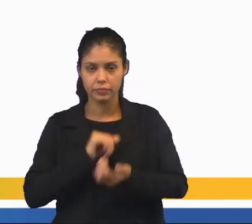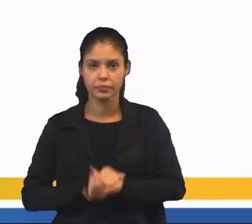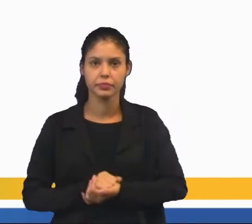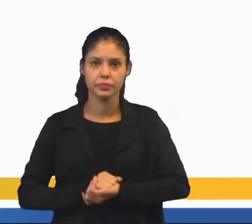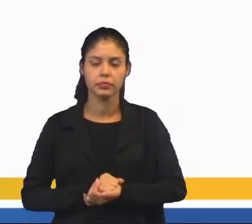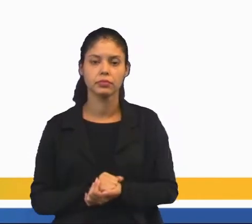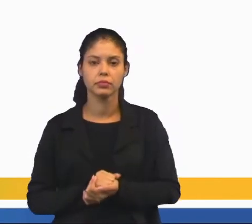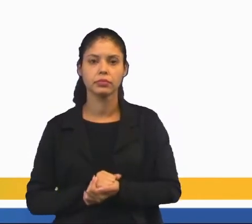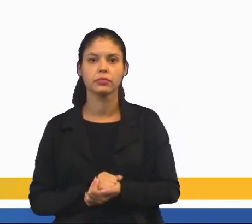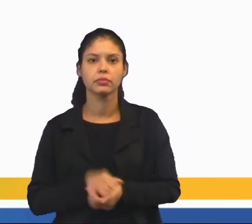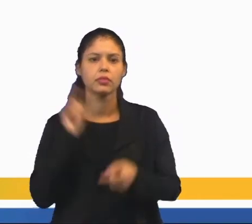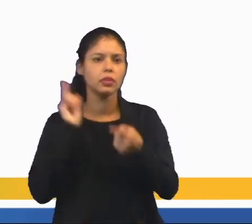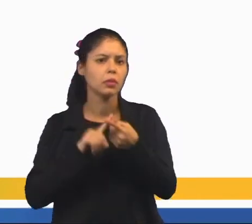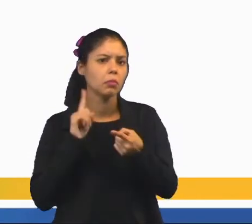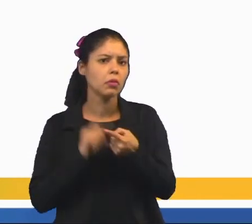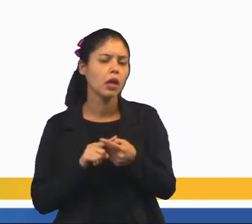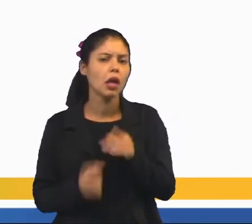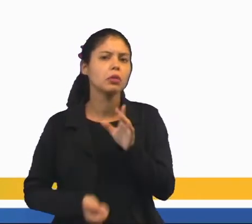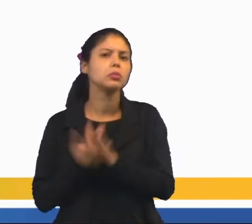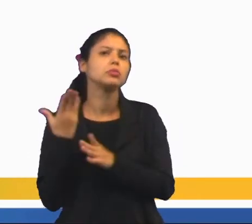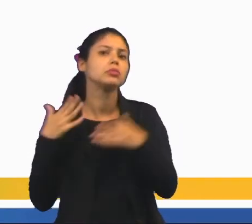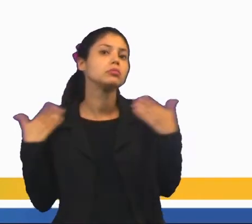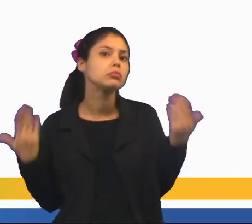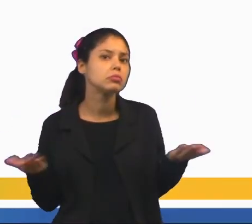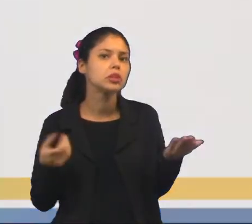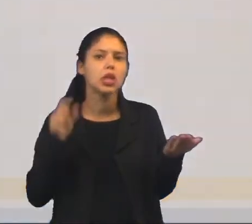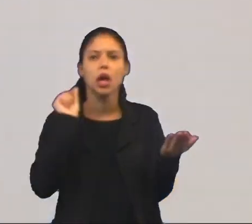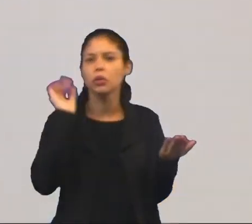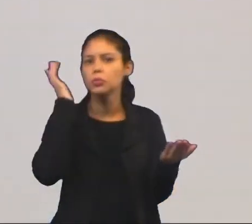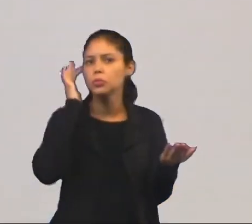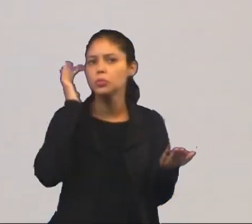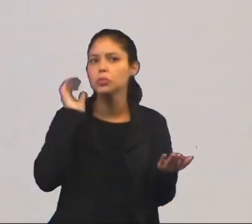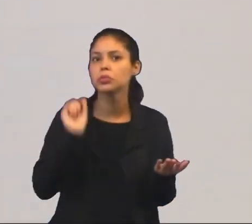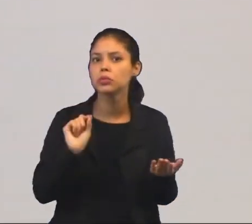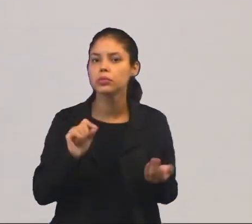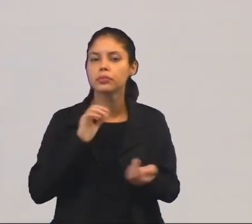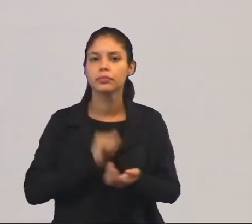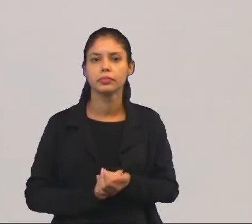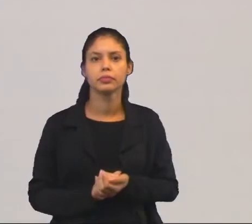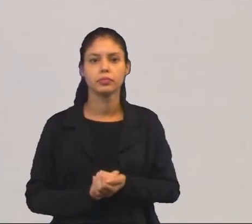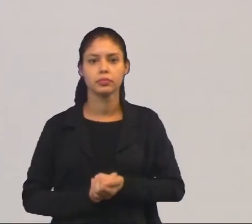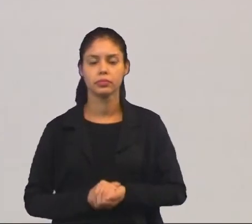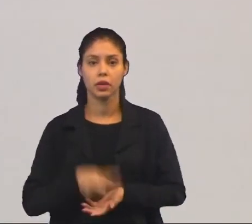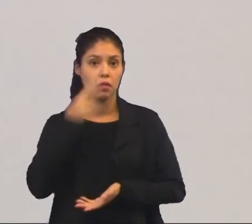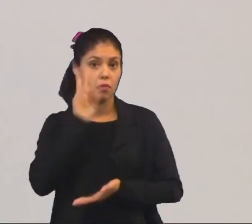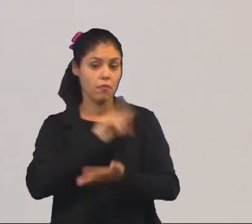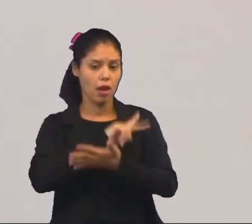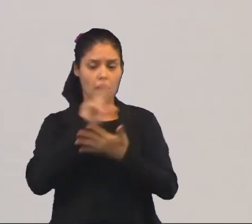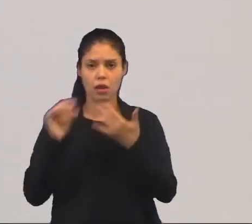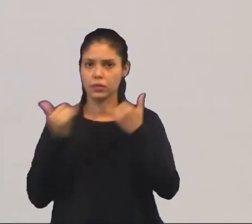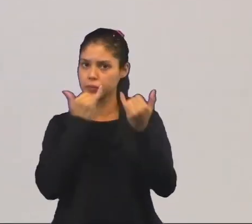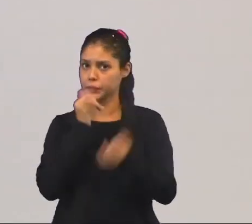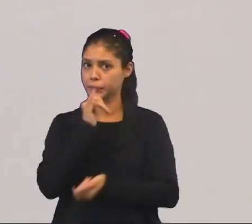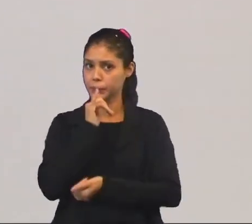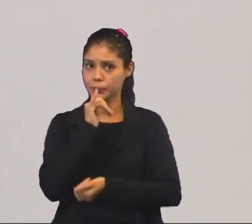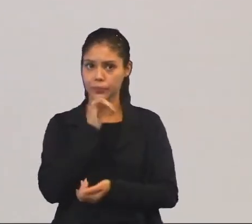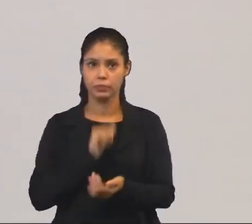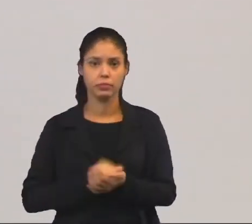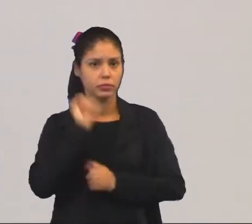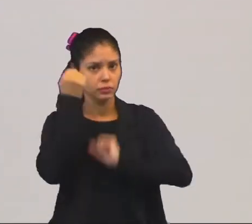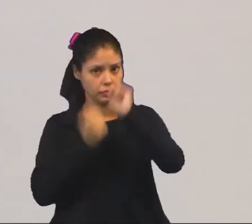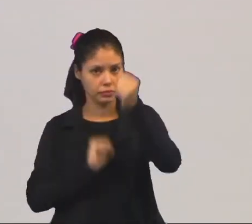dos alimentos? Por que ela existe? O que vocês acham? O que vocês me dizem? Nós já vimos vários exemplos, né, de